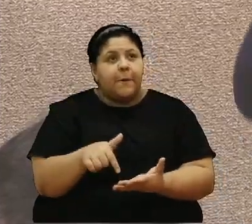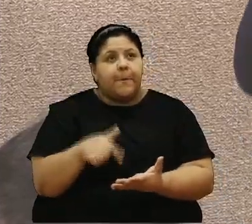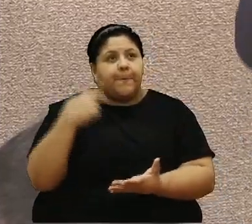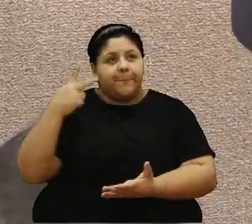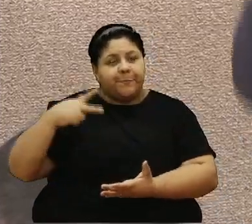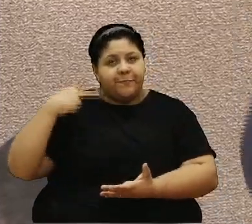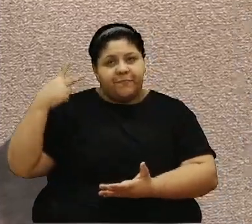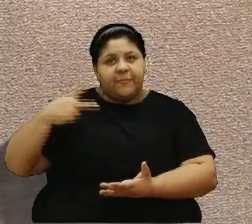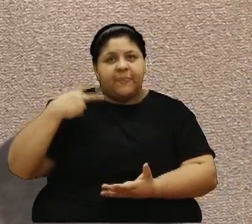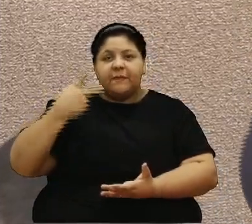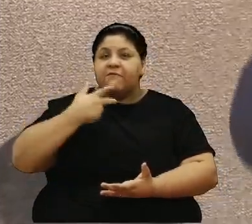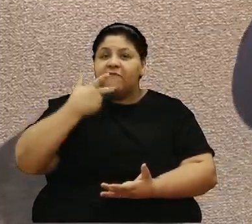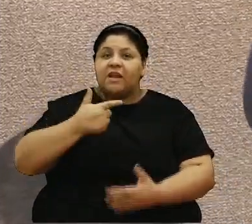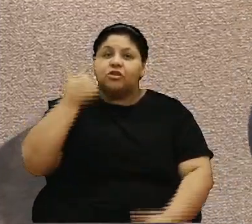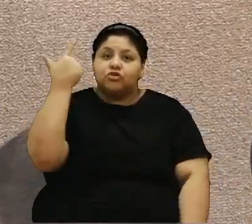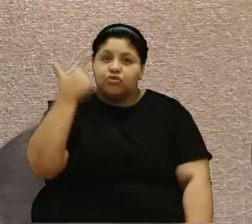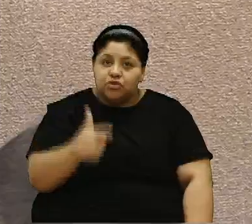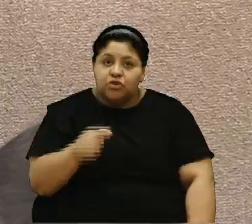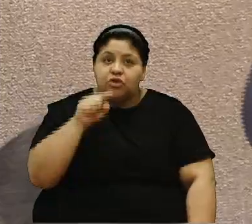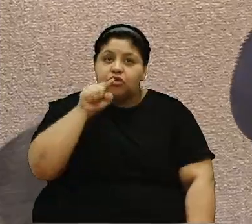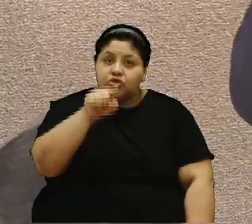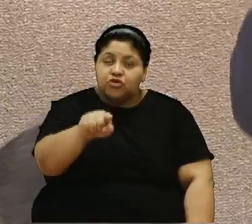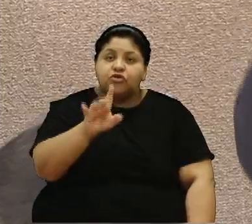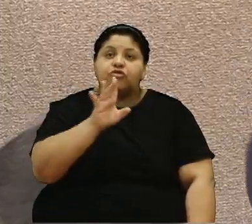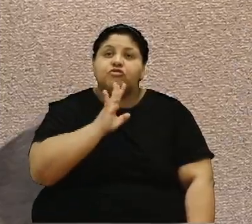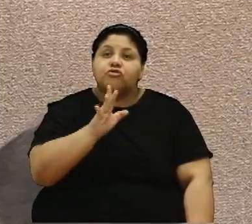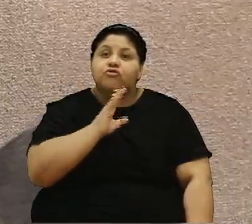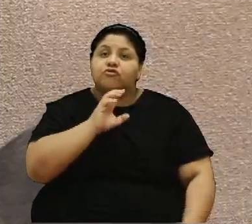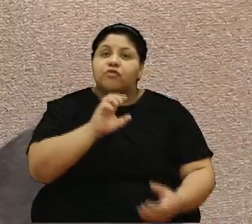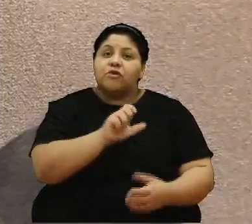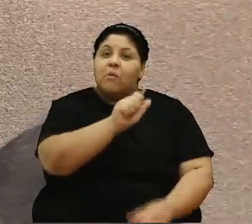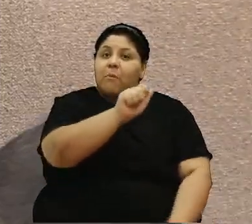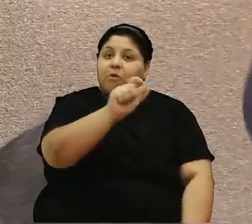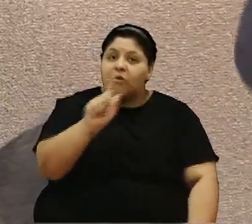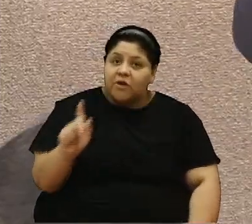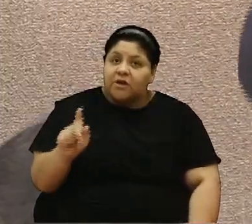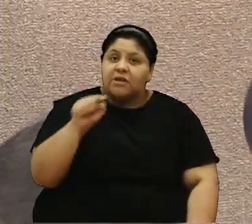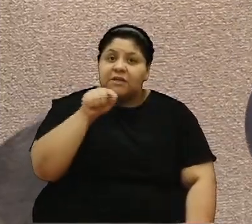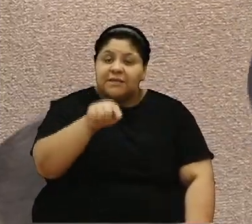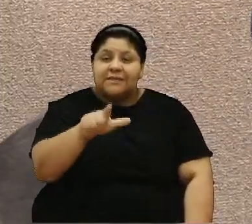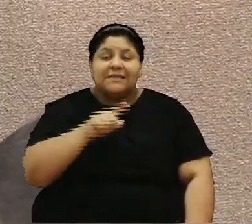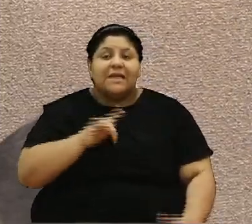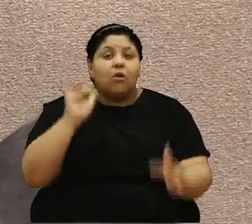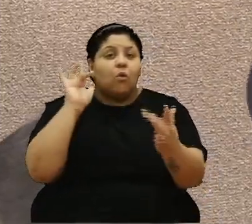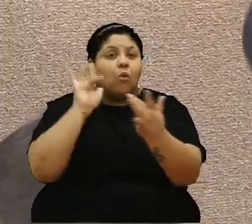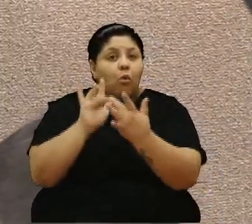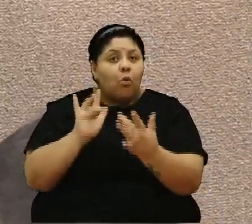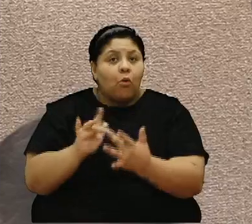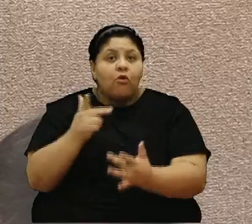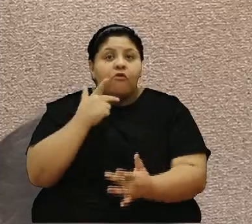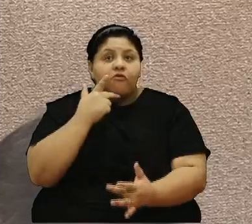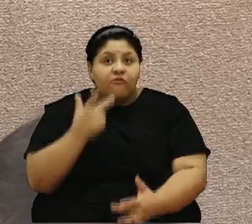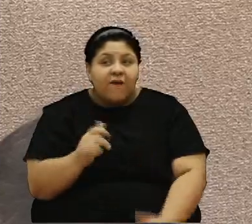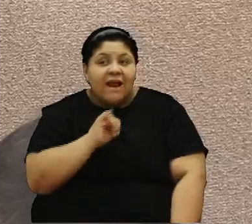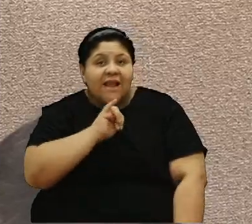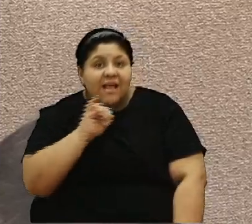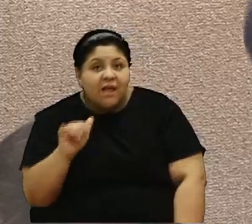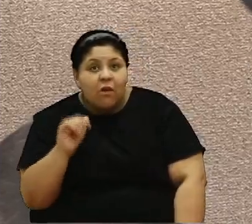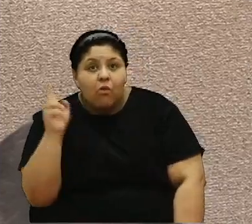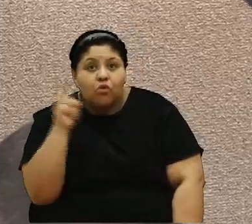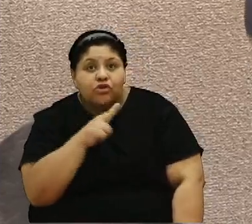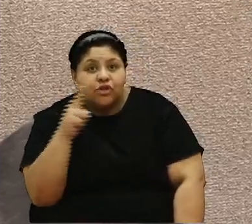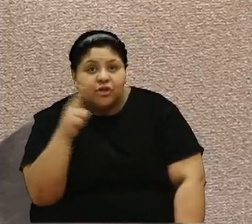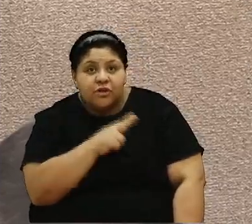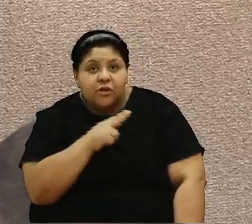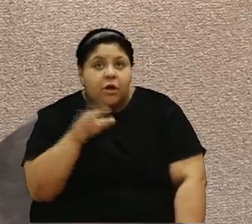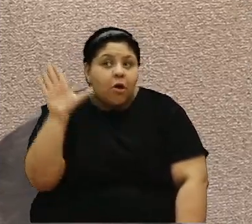vereador fala mais uma vez, se você conhece algum aposentado, se você tem contato, fale com ele urgentemente para